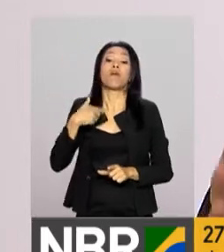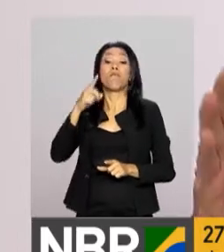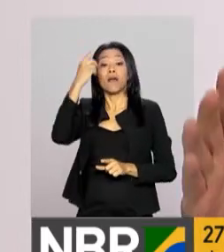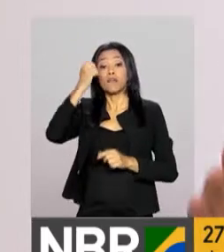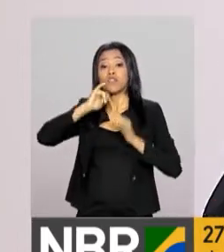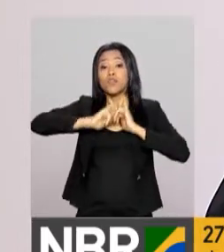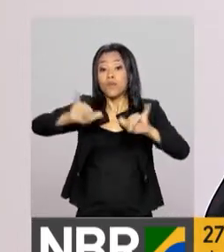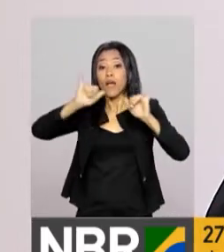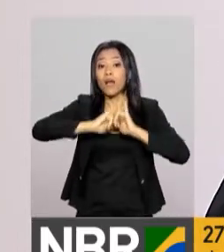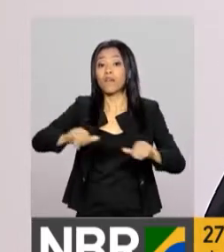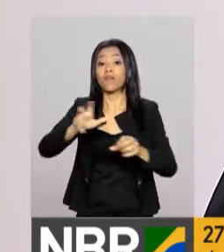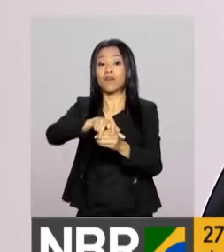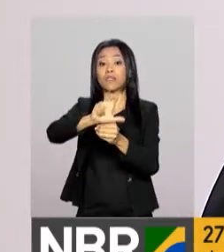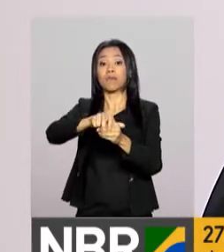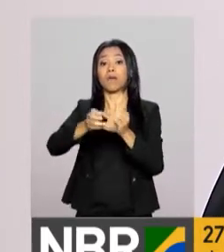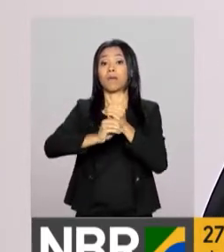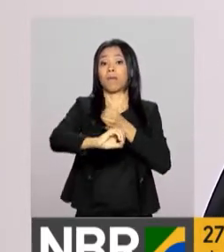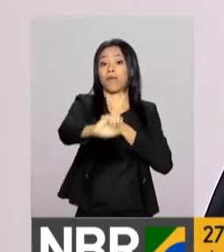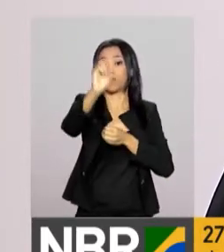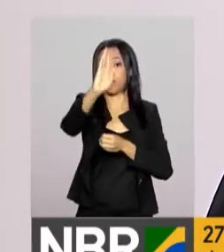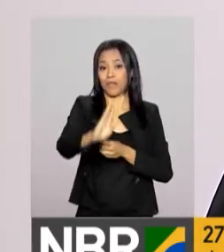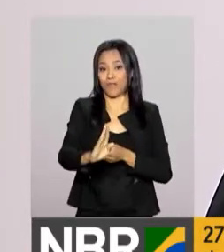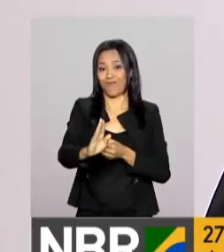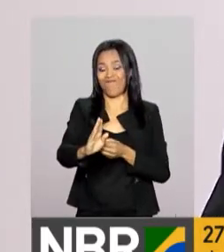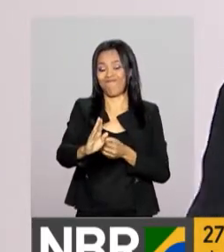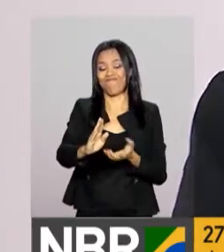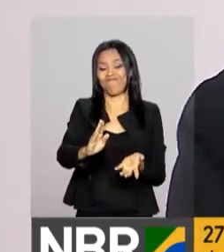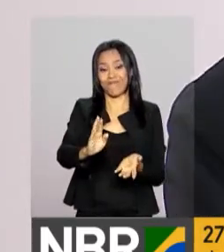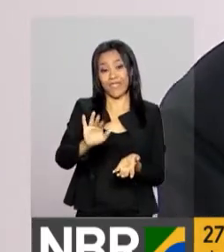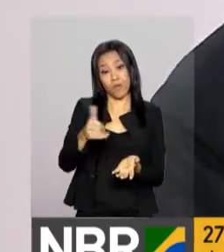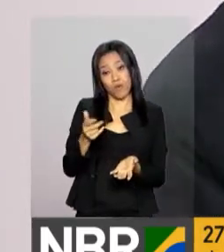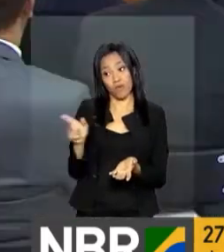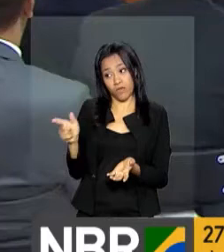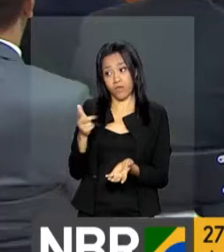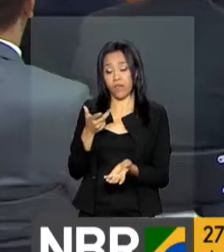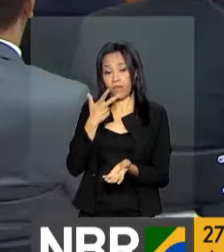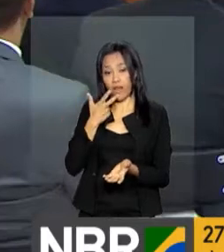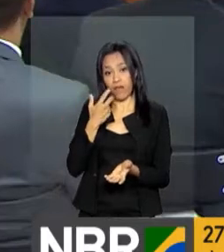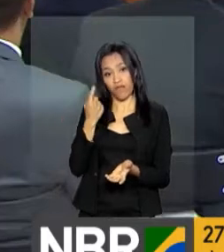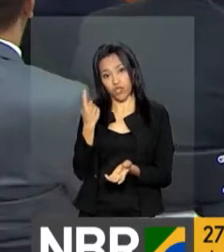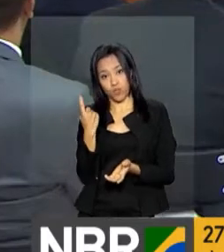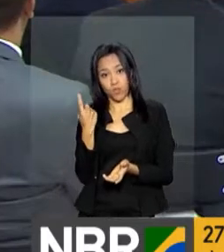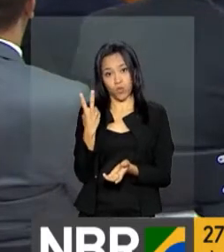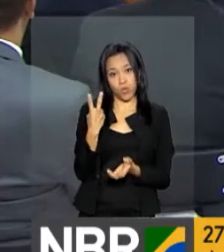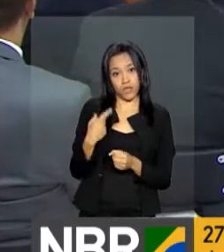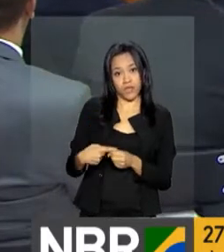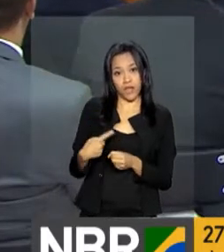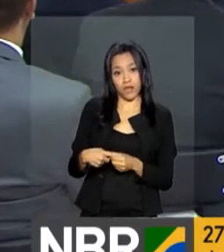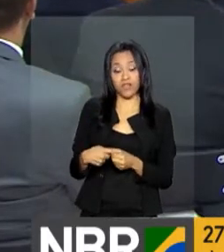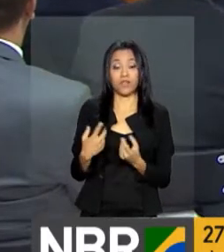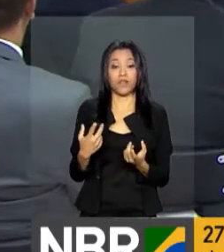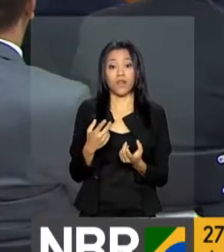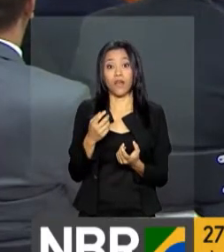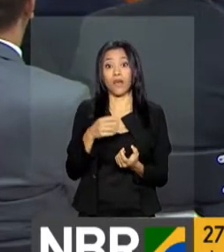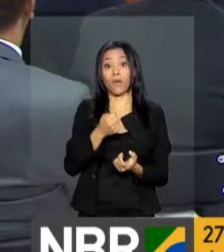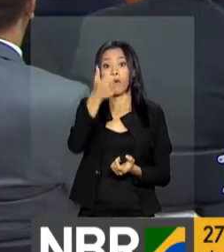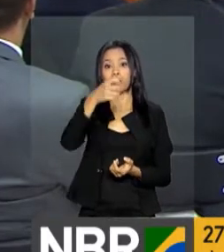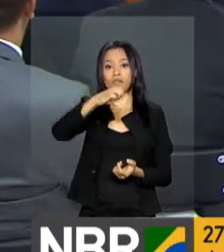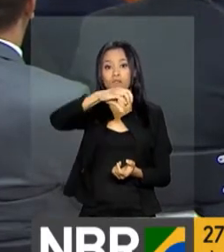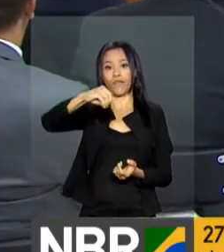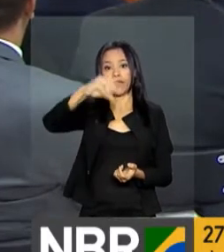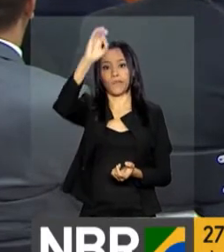a questão do saneamento do brasil e quando você e até falava de uma ou duas cidades que o saneamento atinge a quase 90%